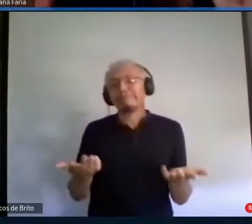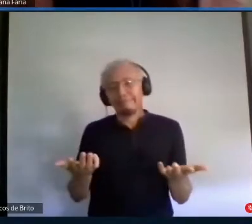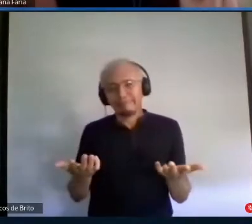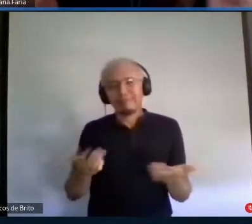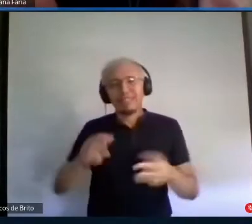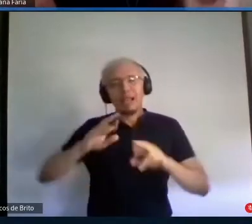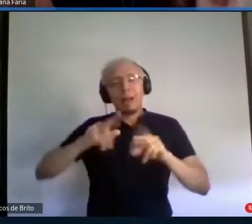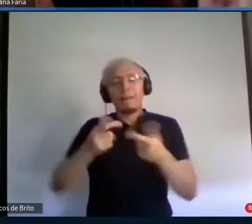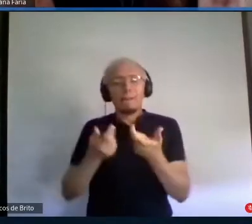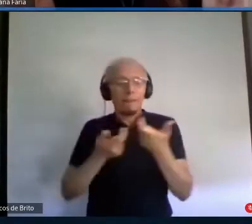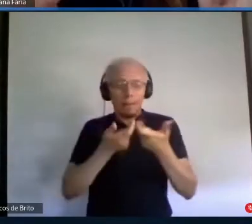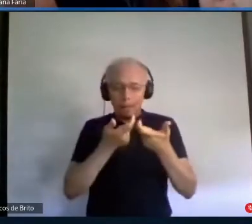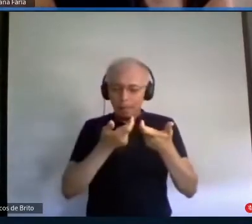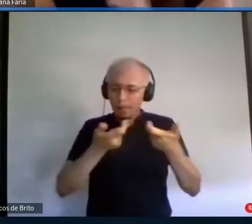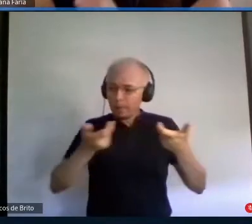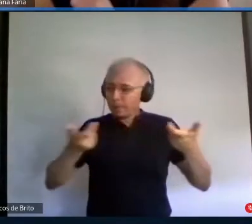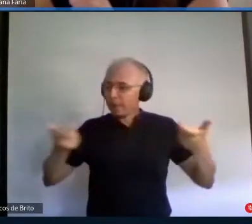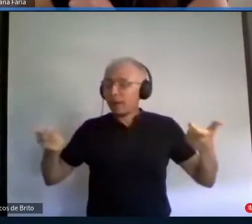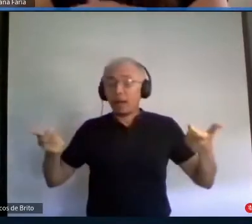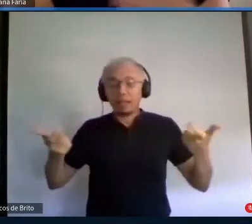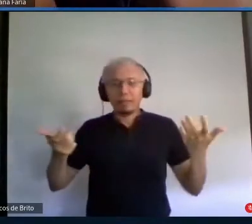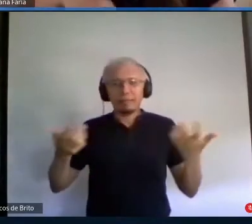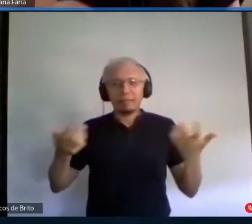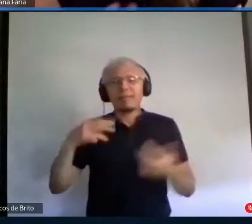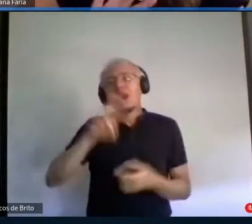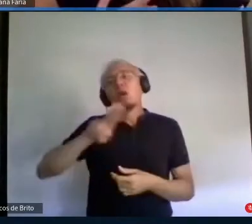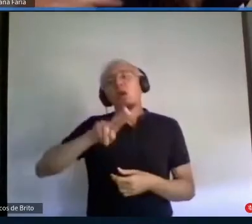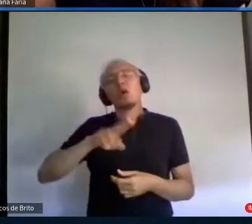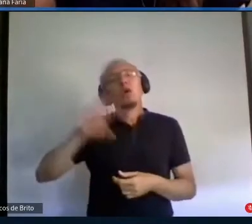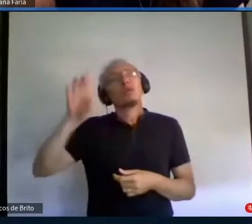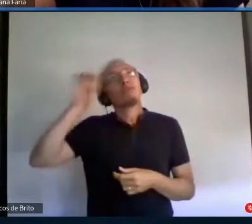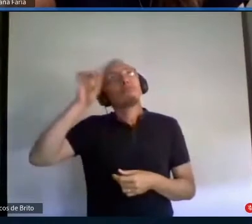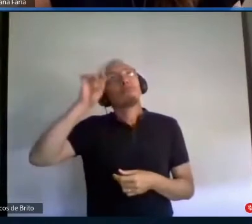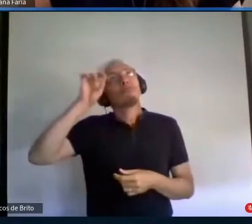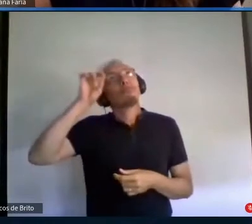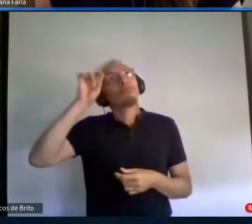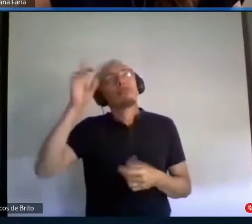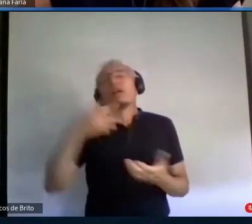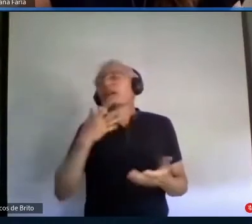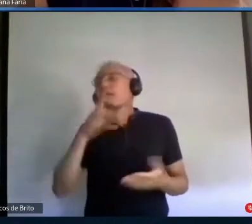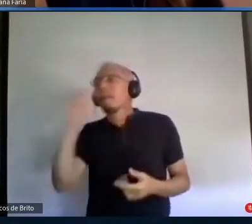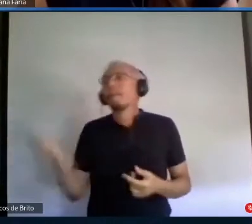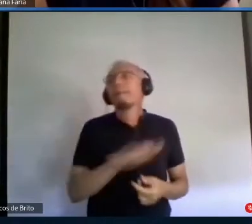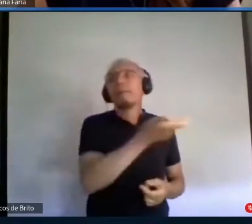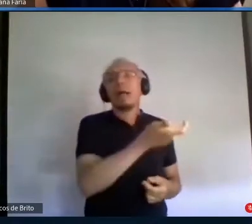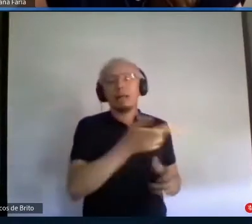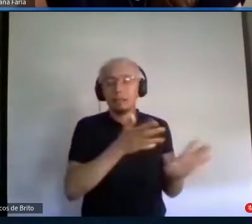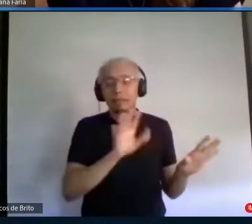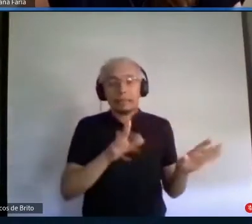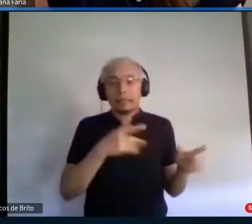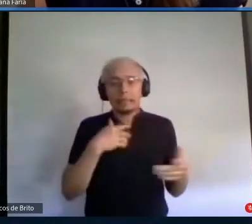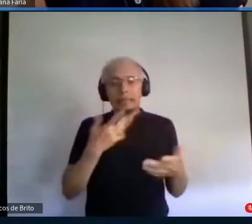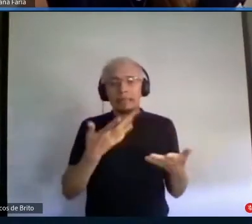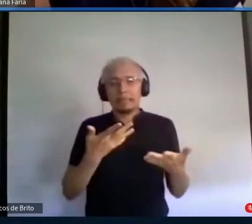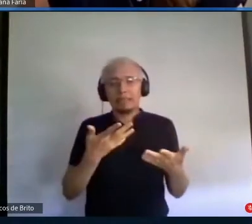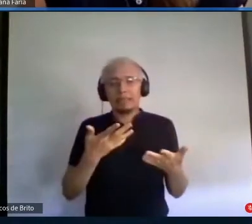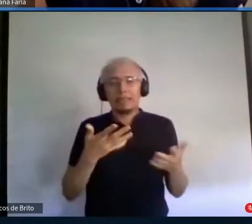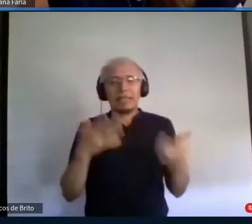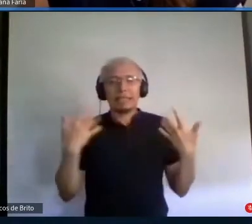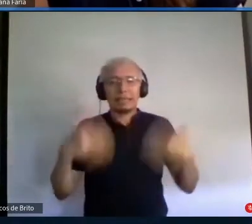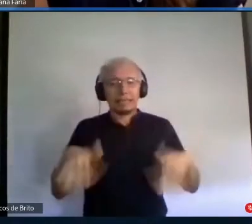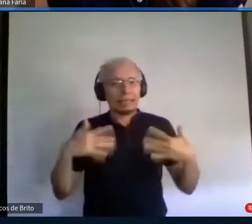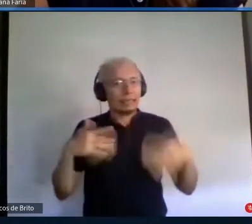são coisas que às vezes o uso cotidiano acaba nos levando para o uso comum,